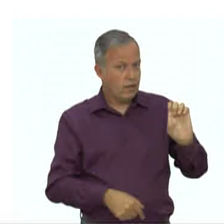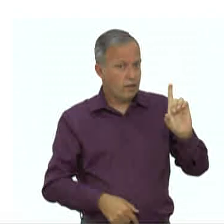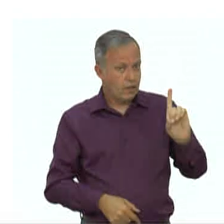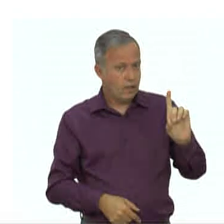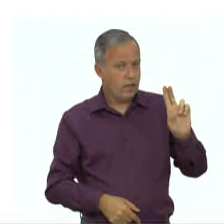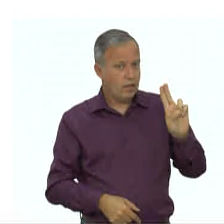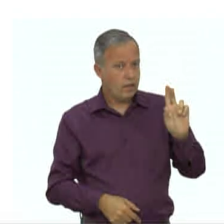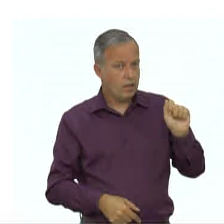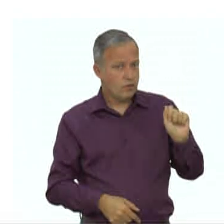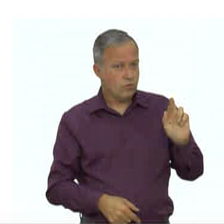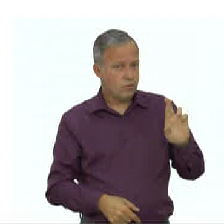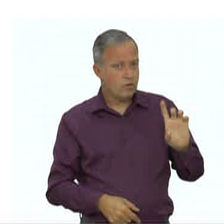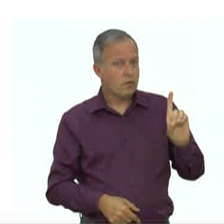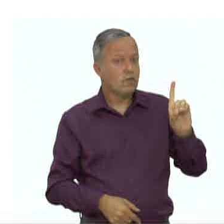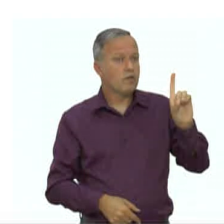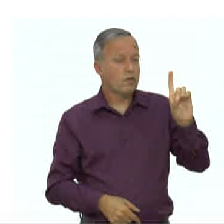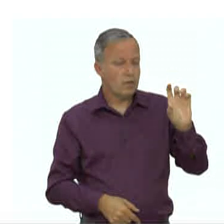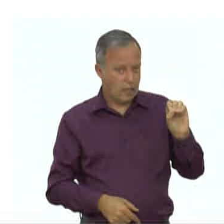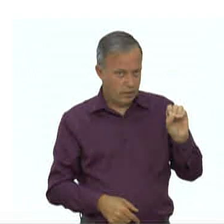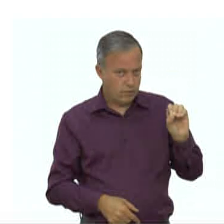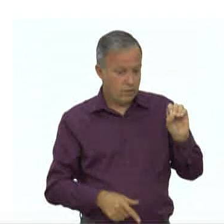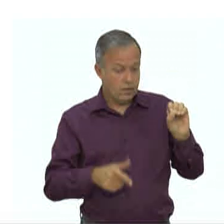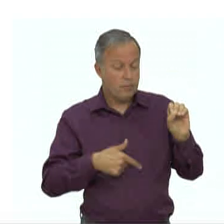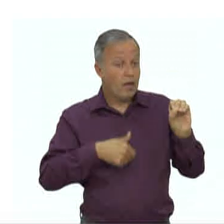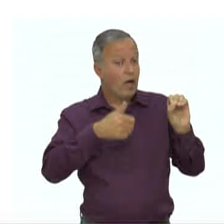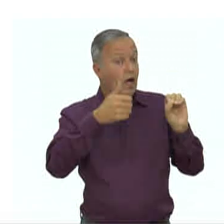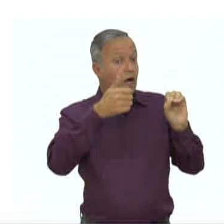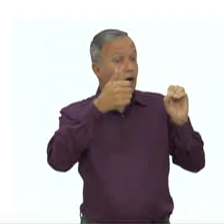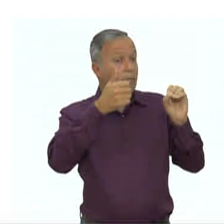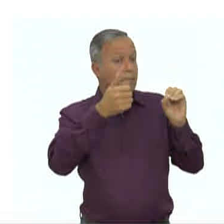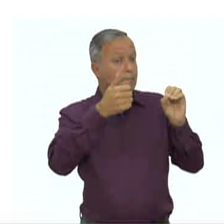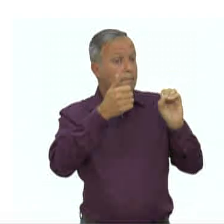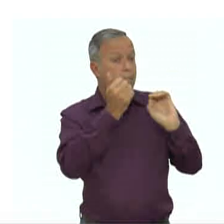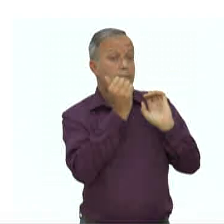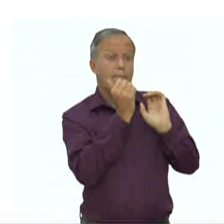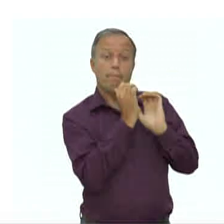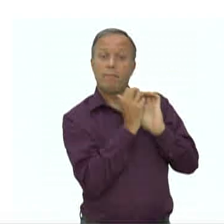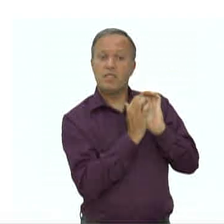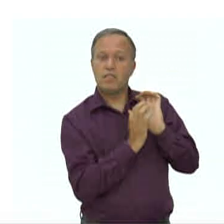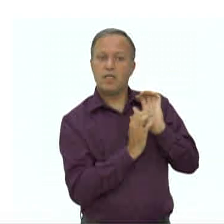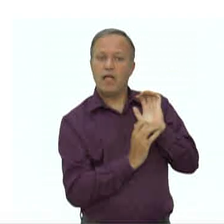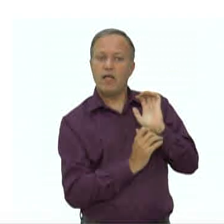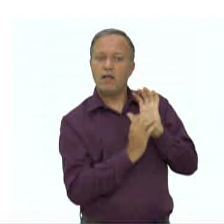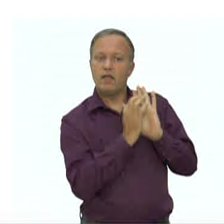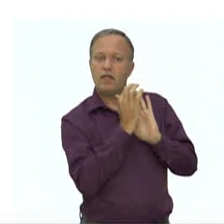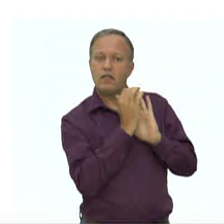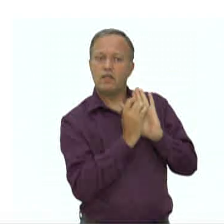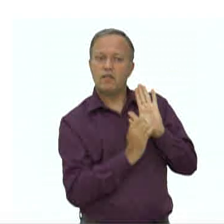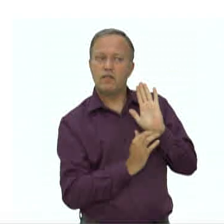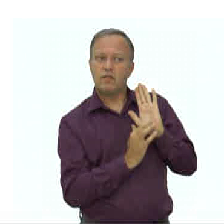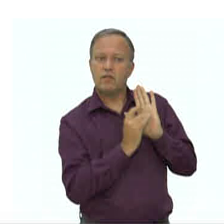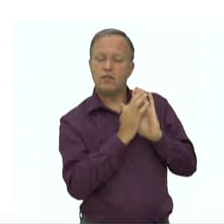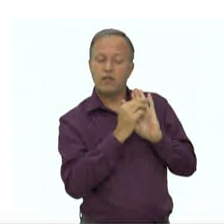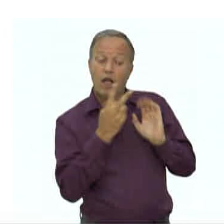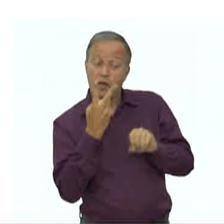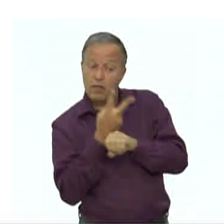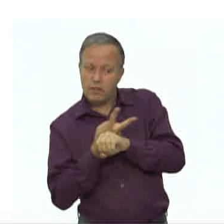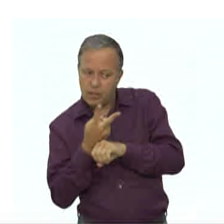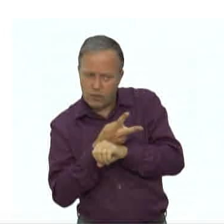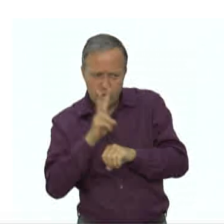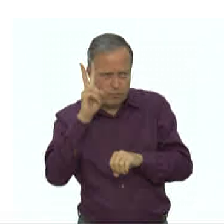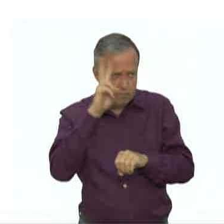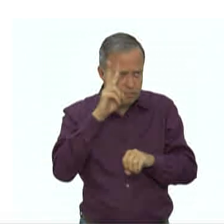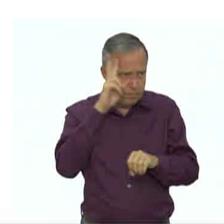intitulada Autobiografia Completíssima. Está no fragmento do livro El Caçador de Histórias.